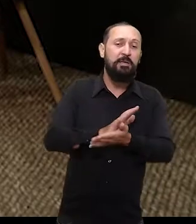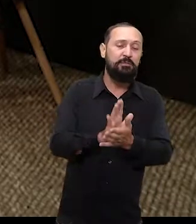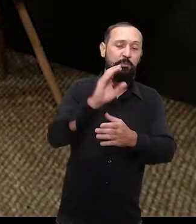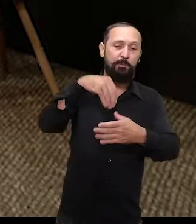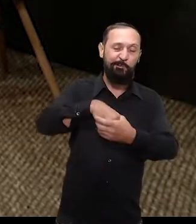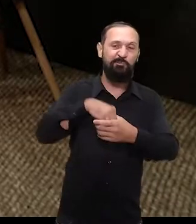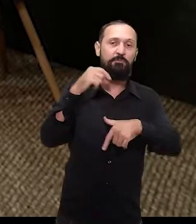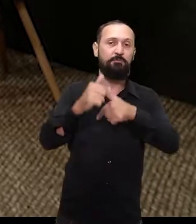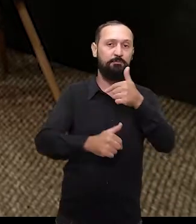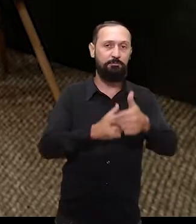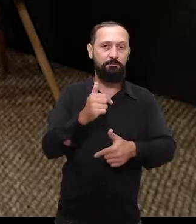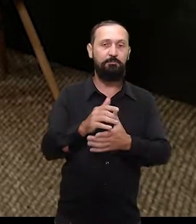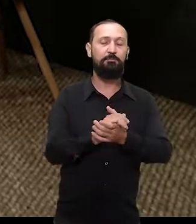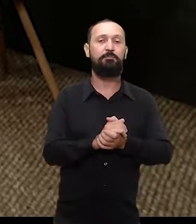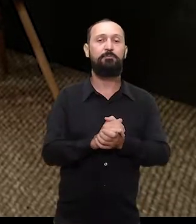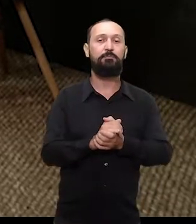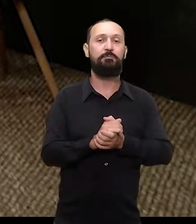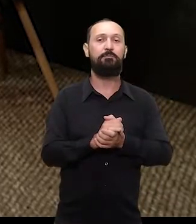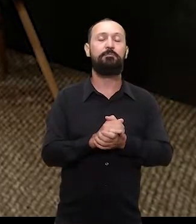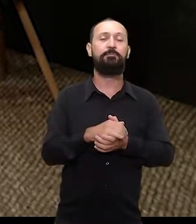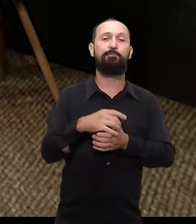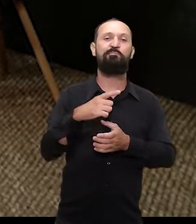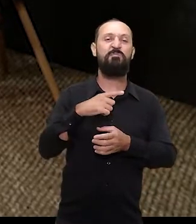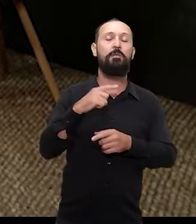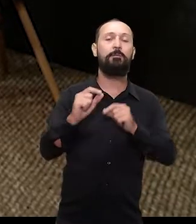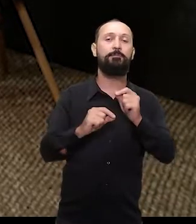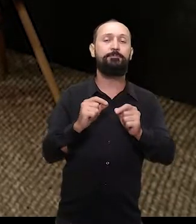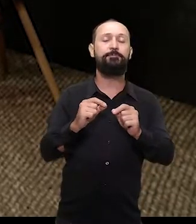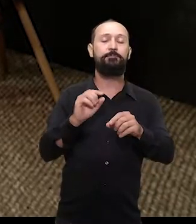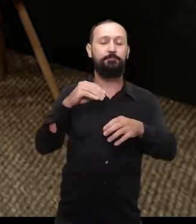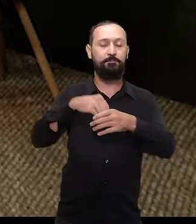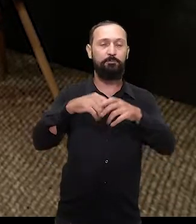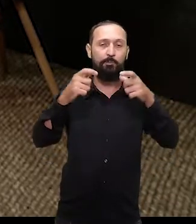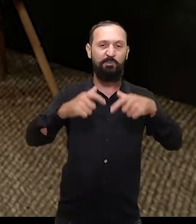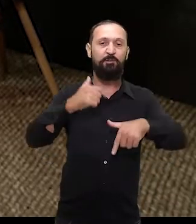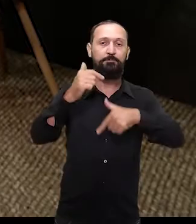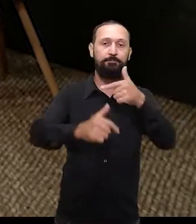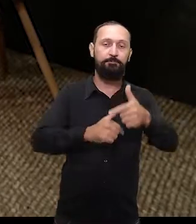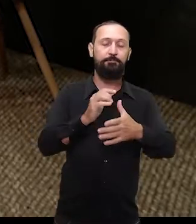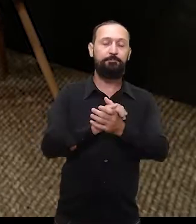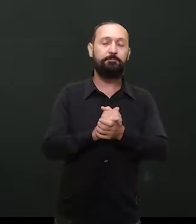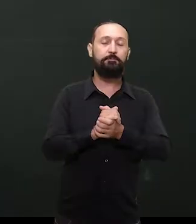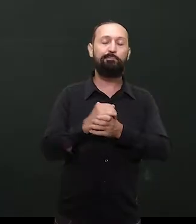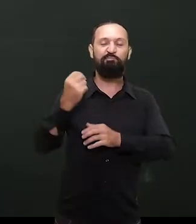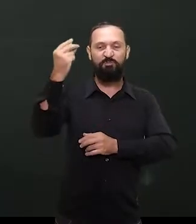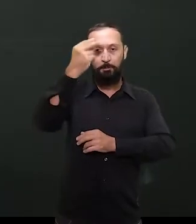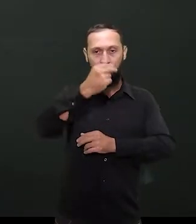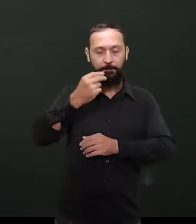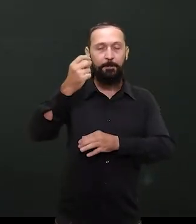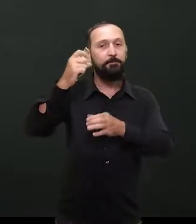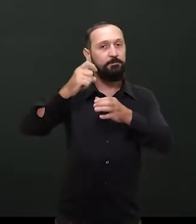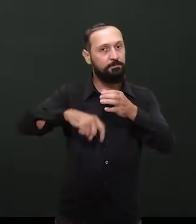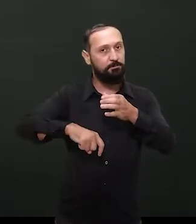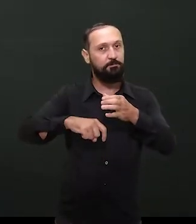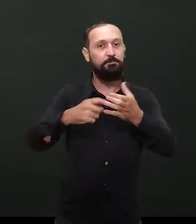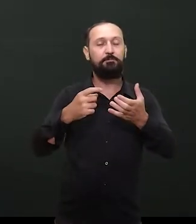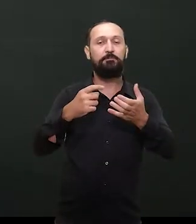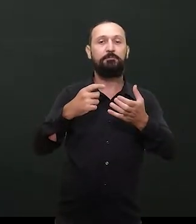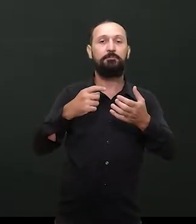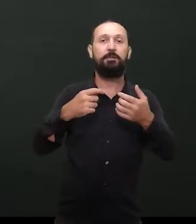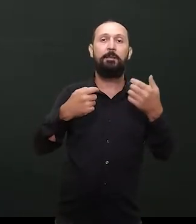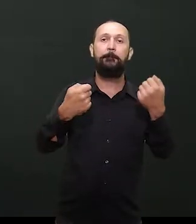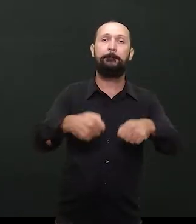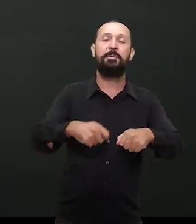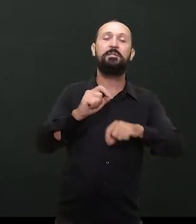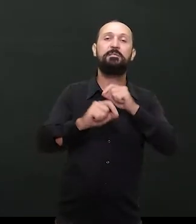no trabalho que vai aí criar consequências na área trabalhista já o assédio sexual